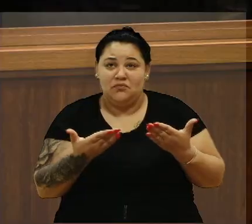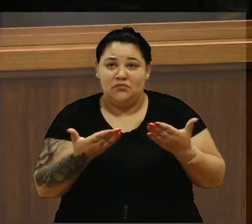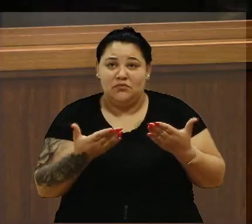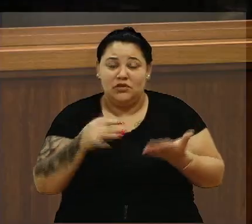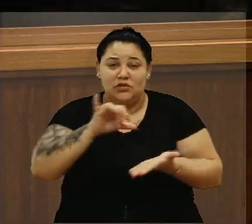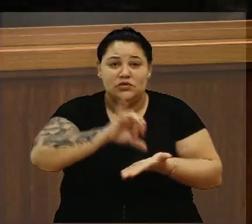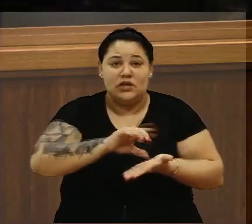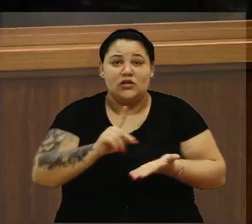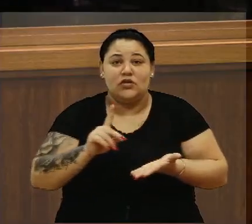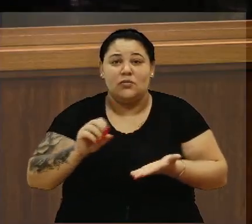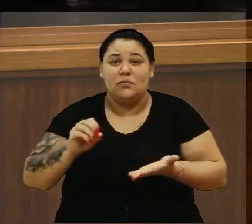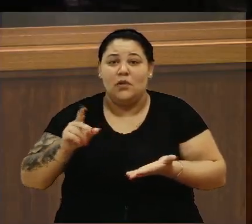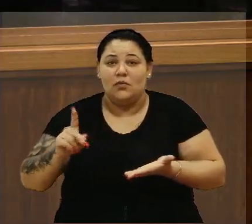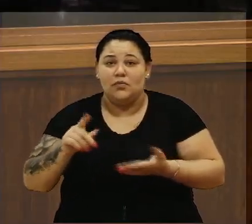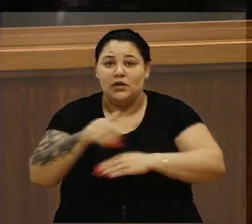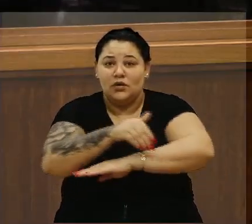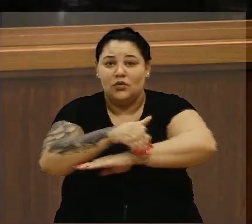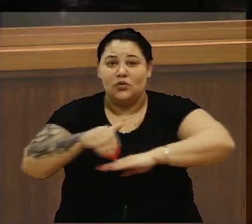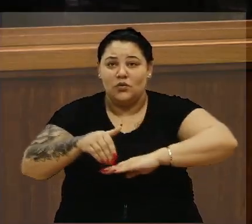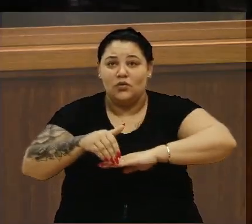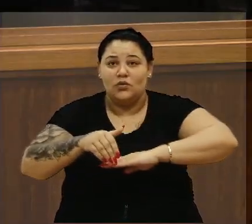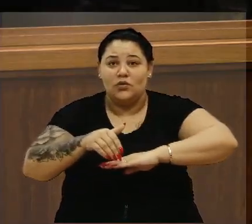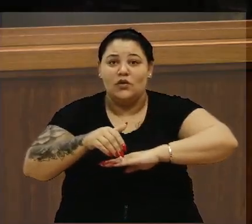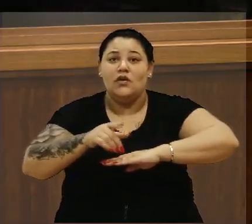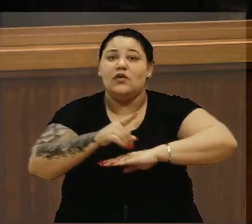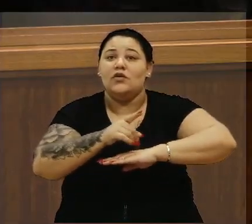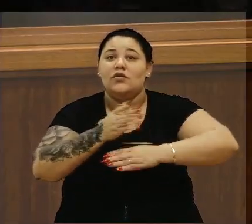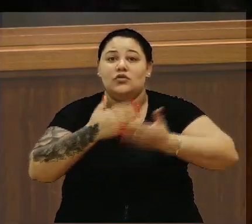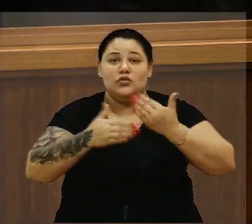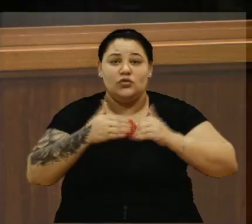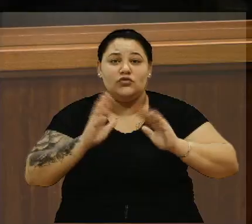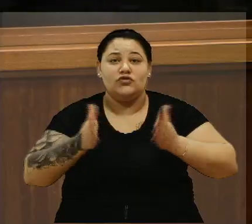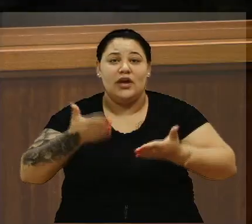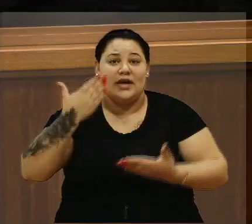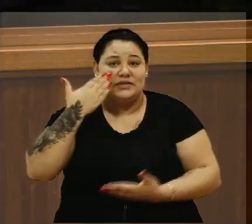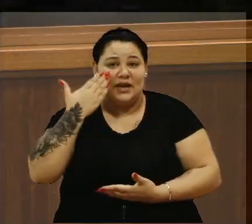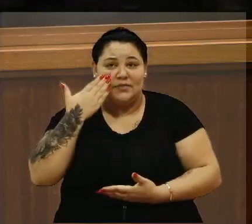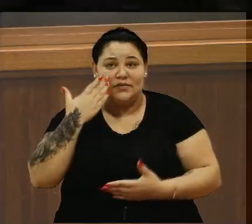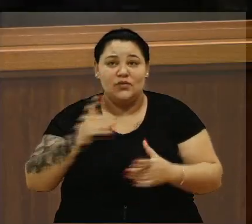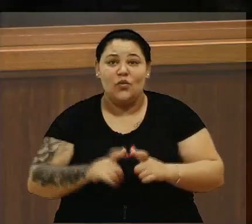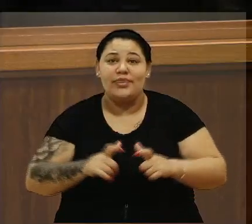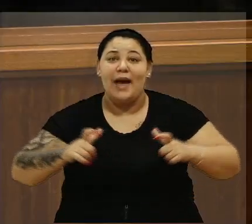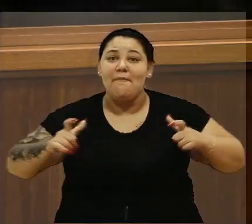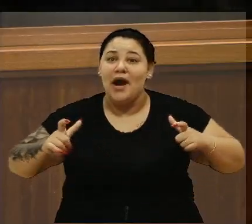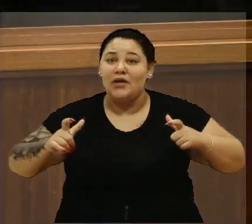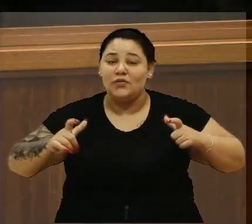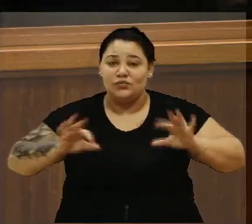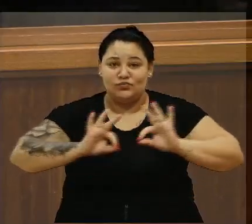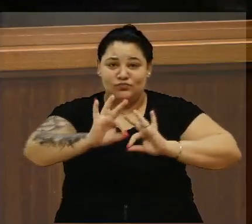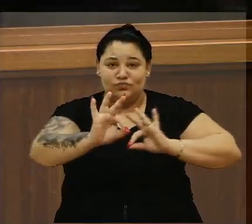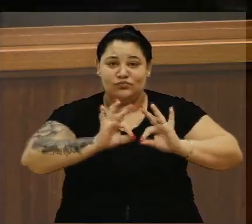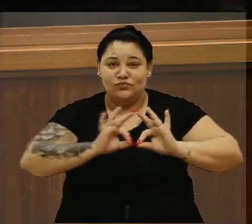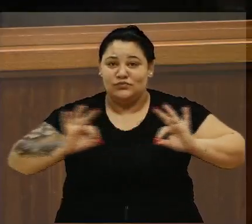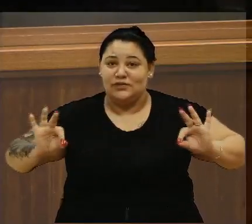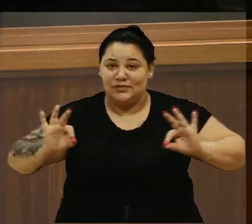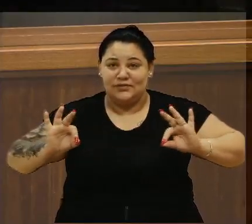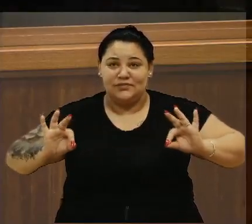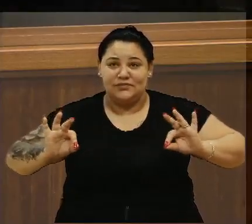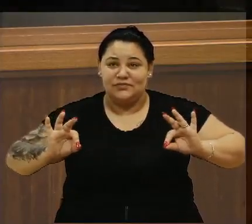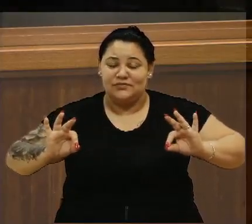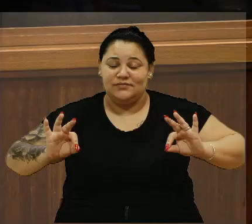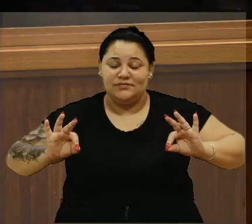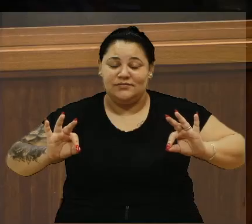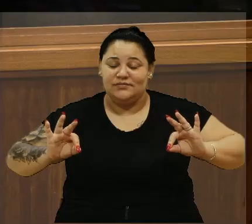Rua. Só que todo mundo sabe o tamanho da FAS, o tamanho dos órgãos da FAS. Então, não é